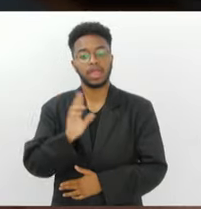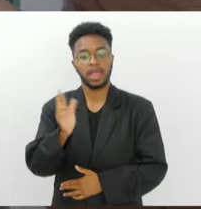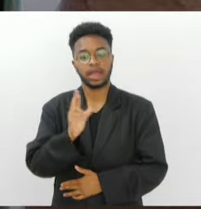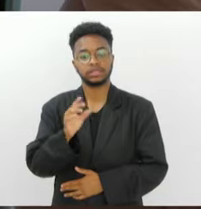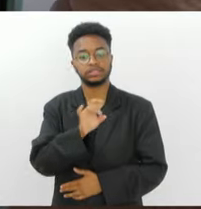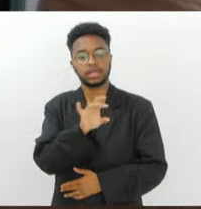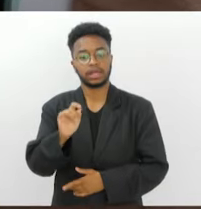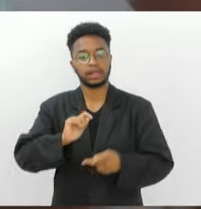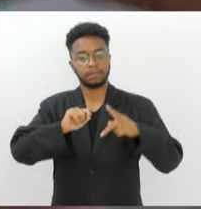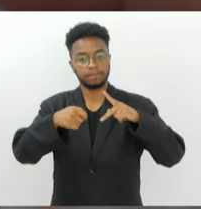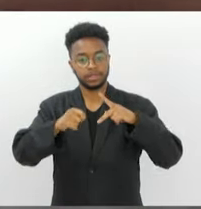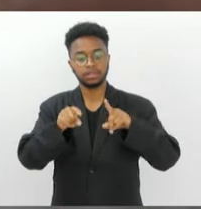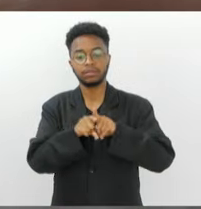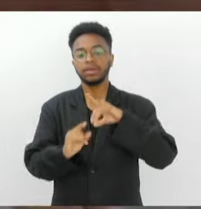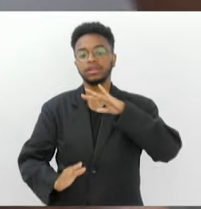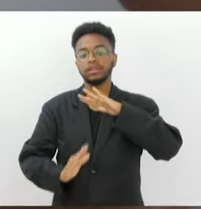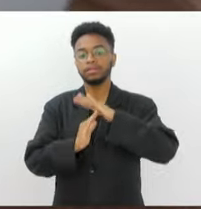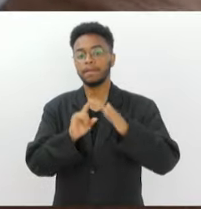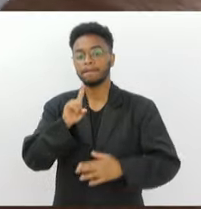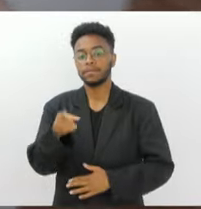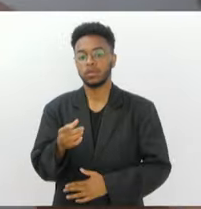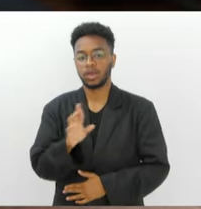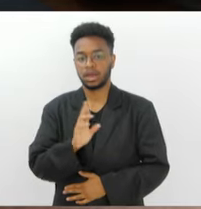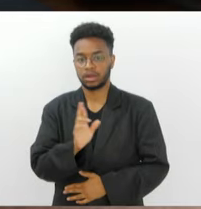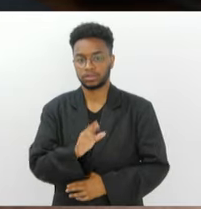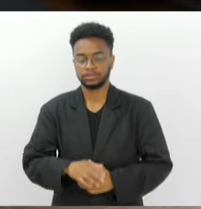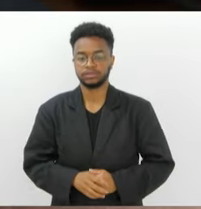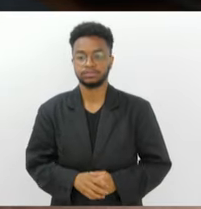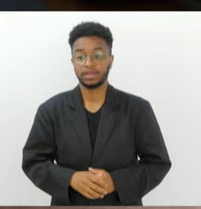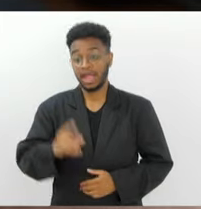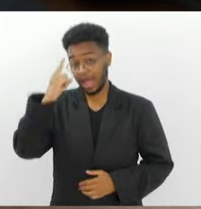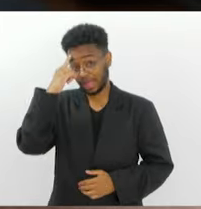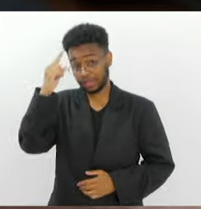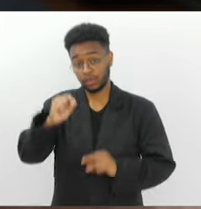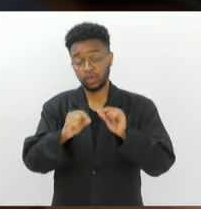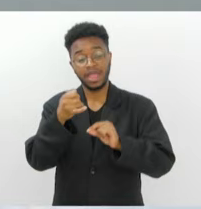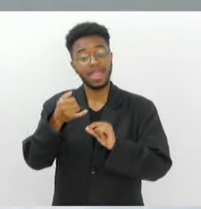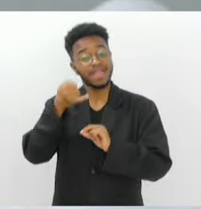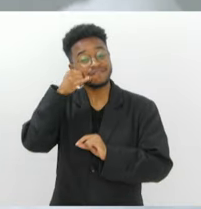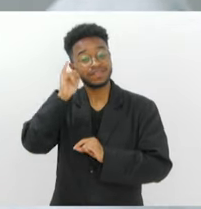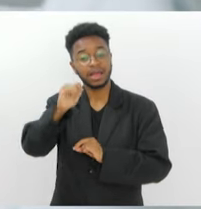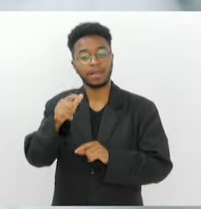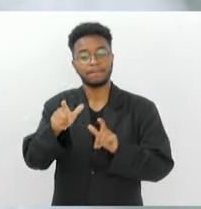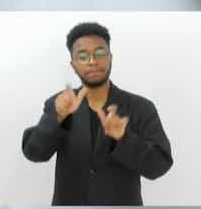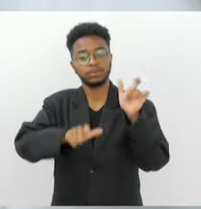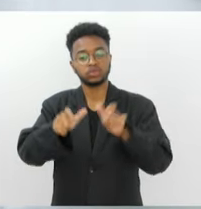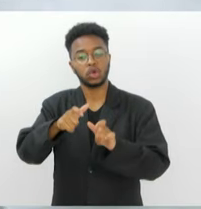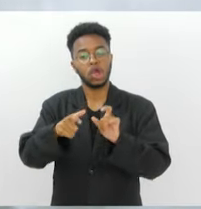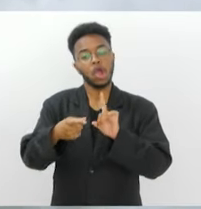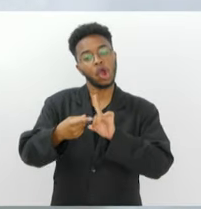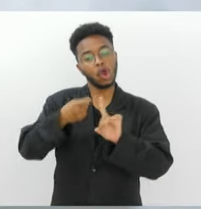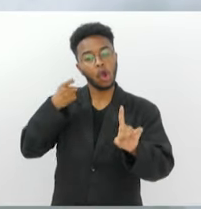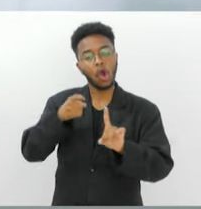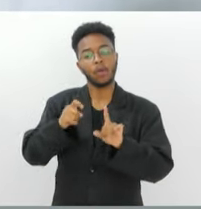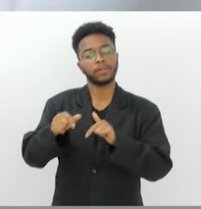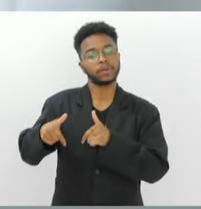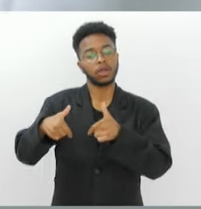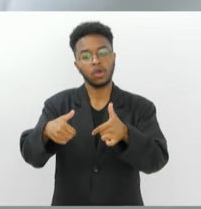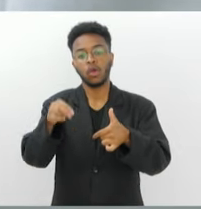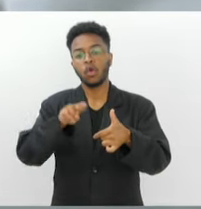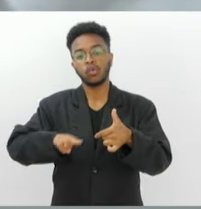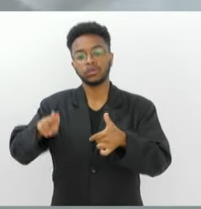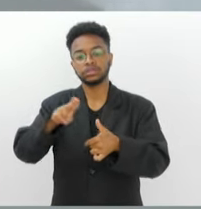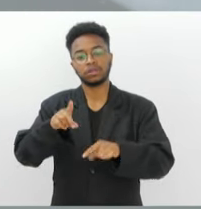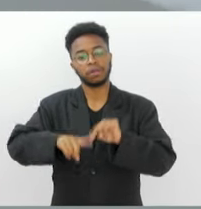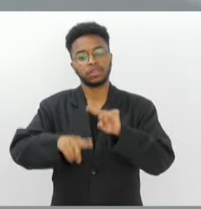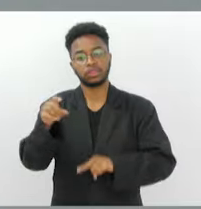Pix e máximo diário de R$ 1.000. A ideia é inibir que golpistas façam transações usando algum dispositivo